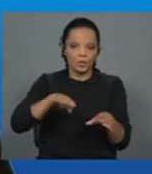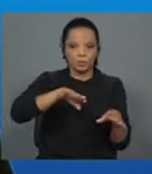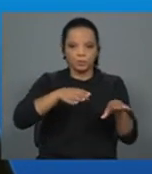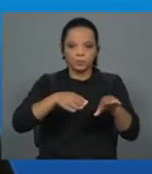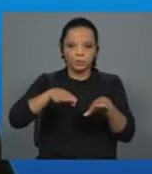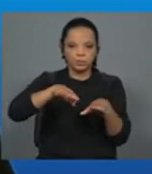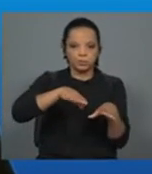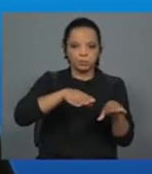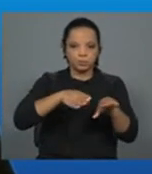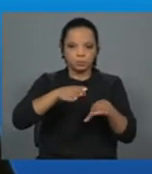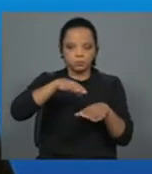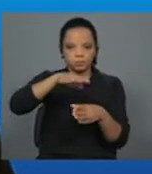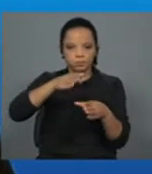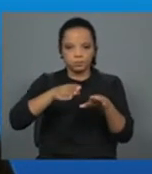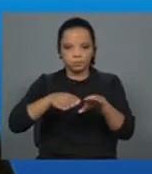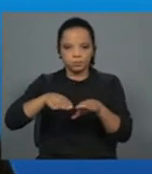relativos que